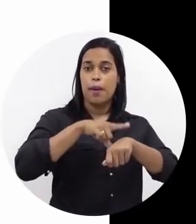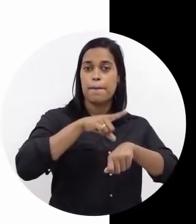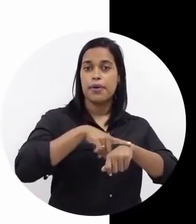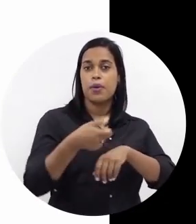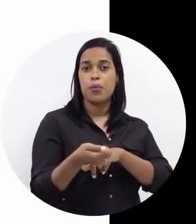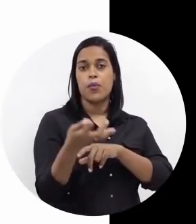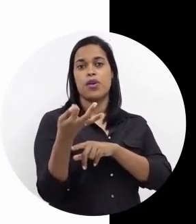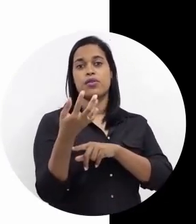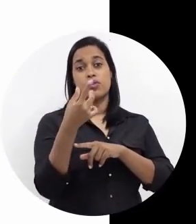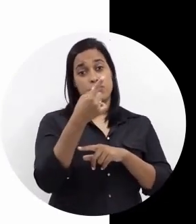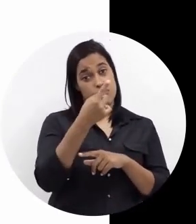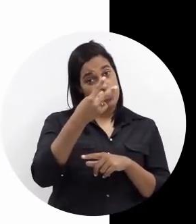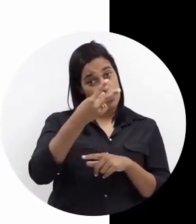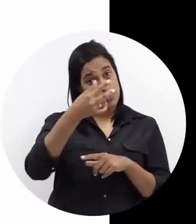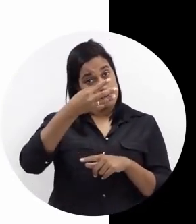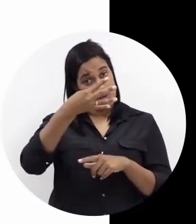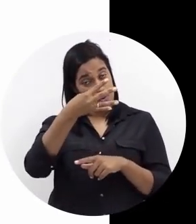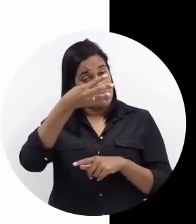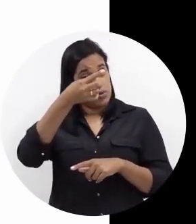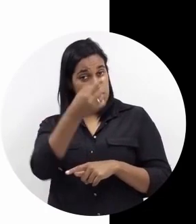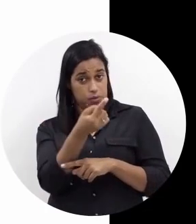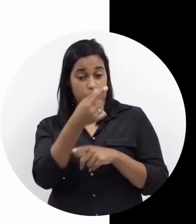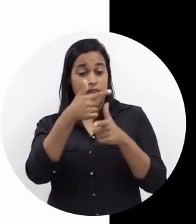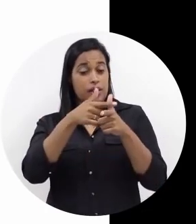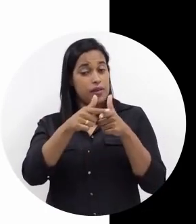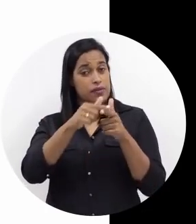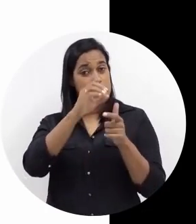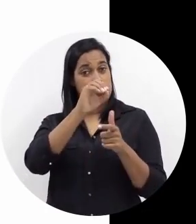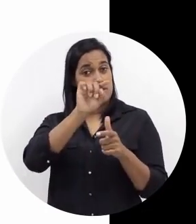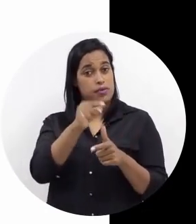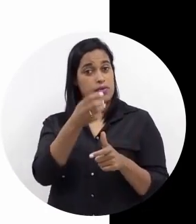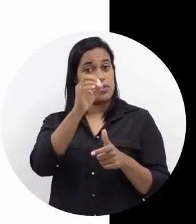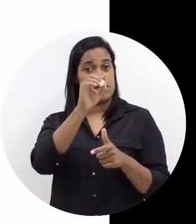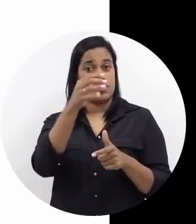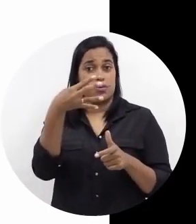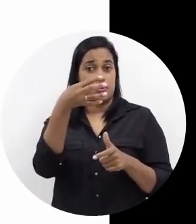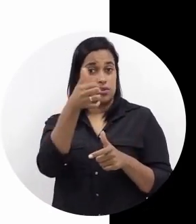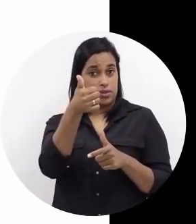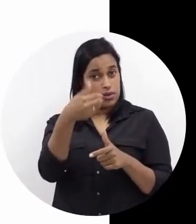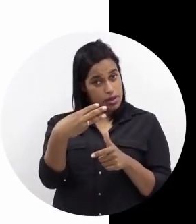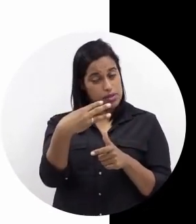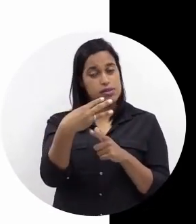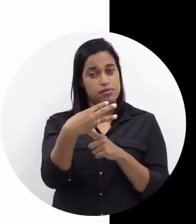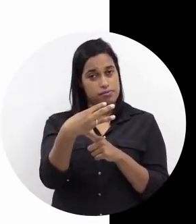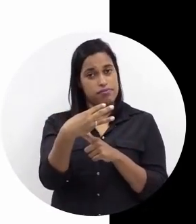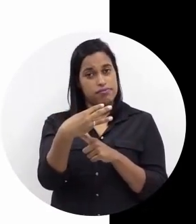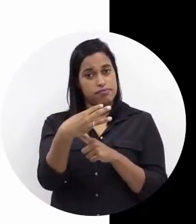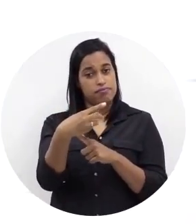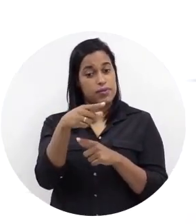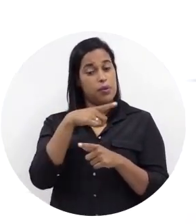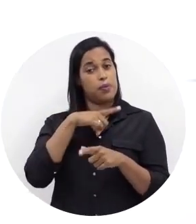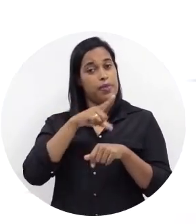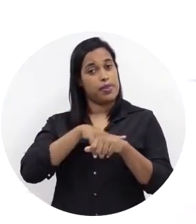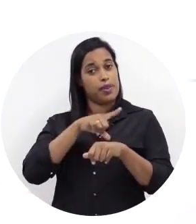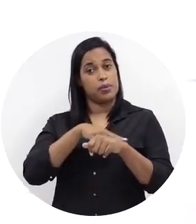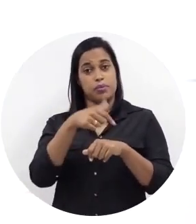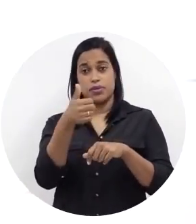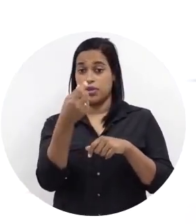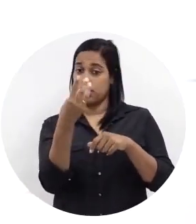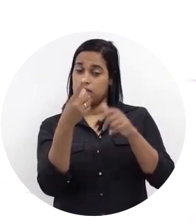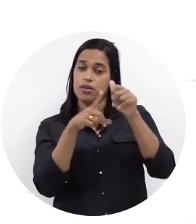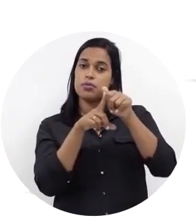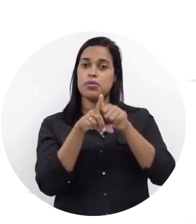,241 dividido por 0,0413. O que nos vai dar um prazo de 3 meses.